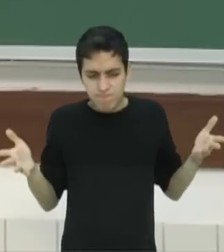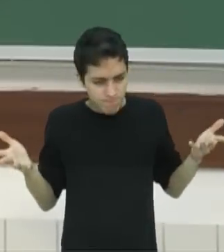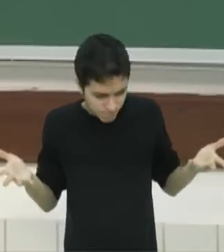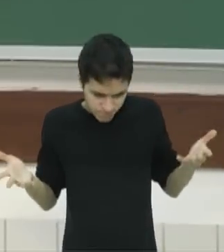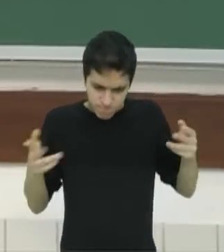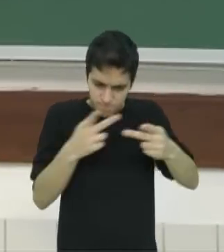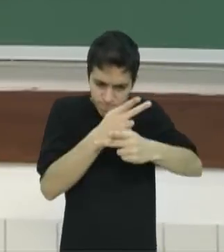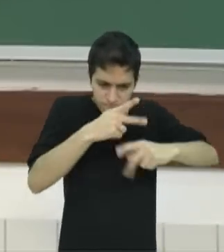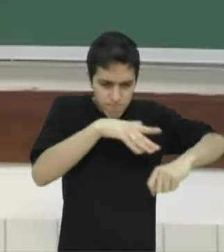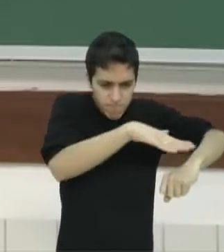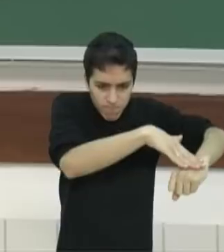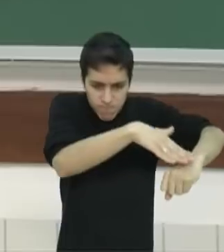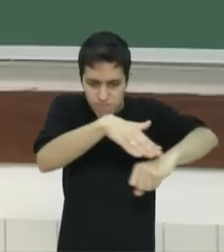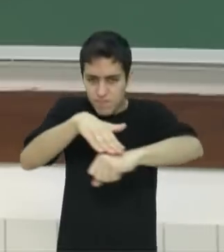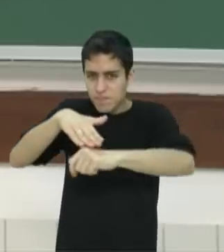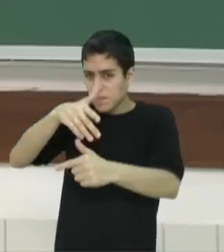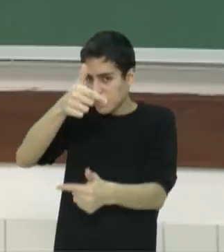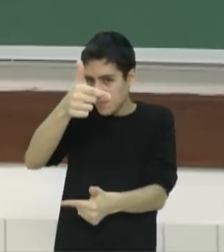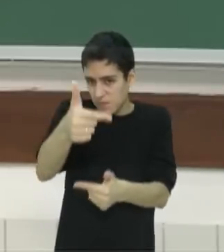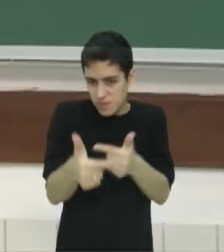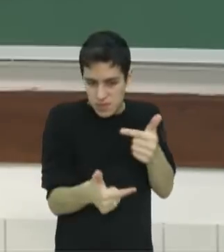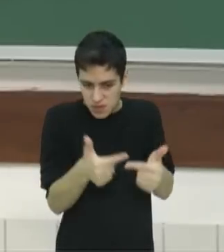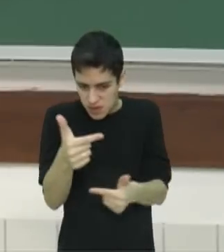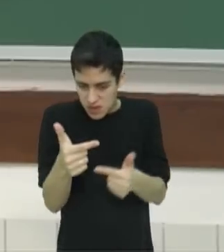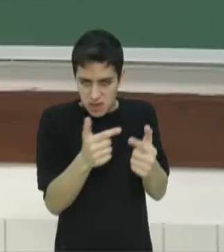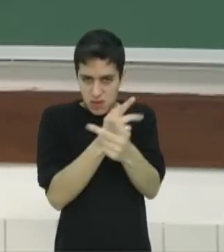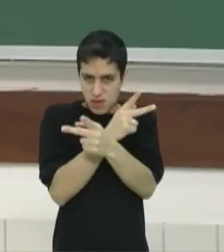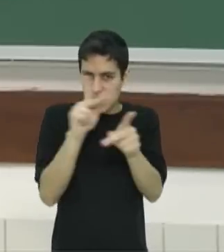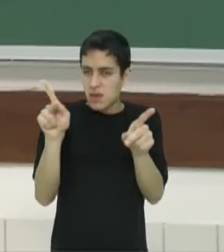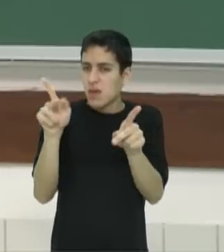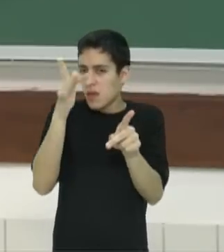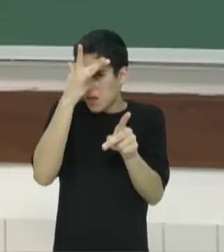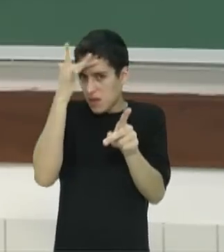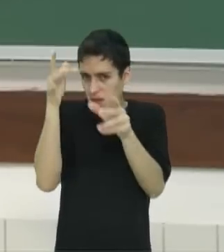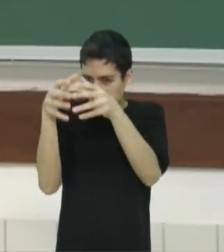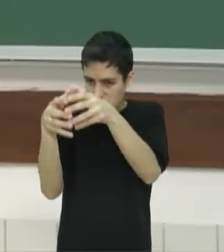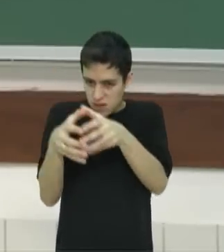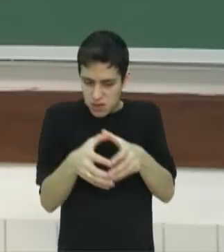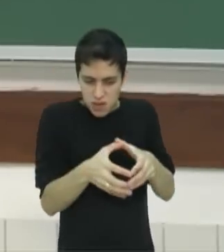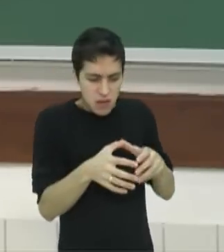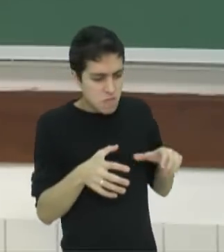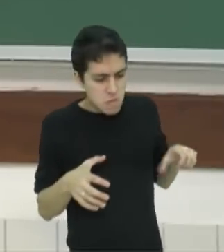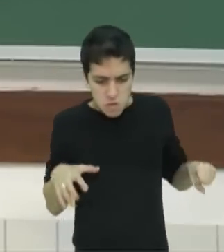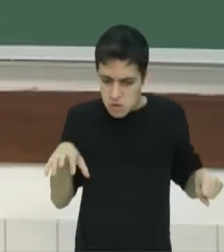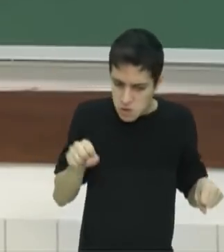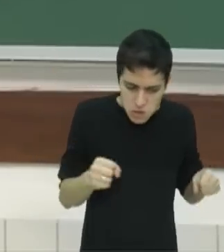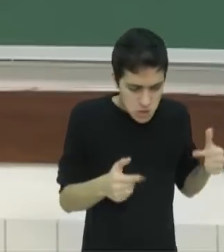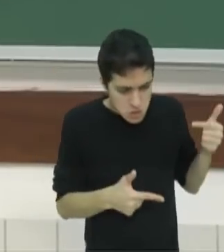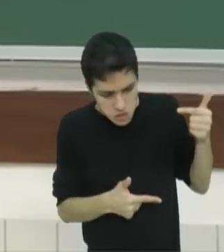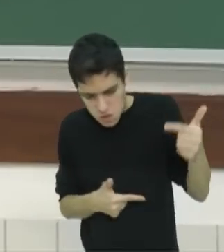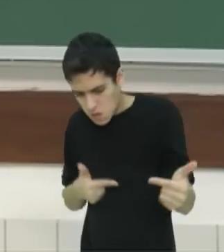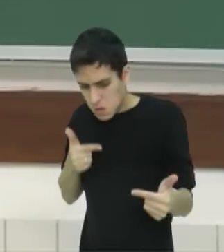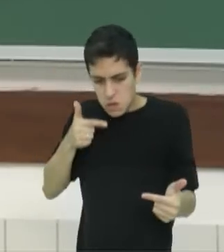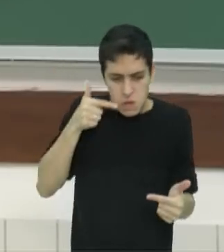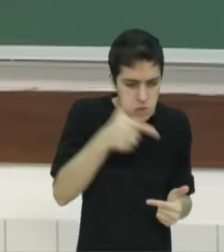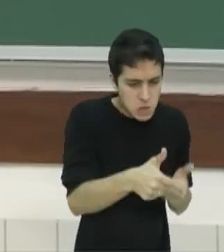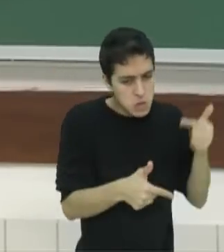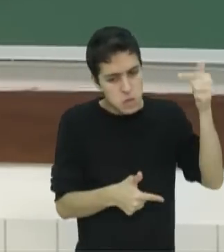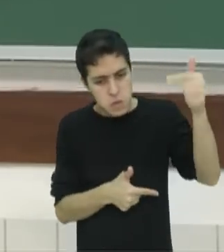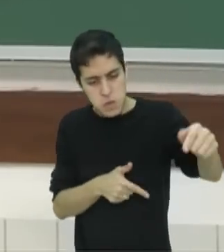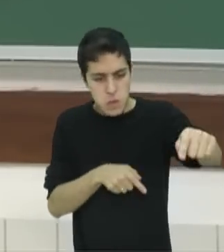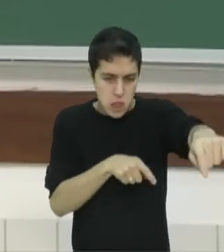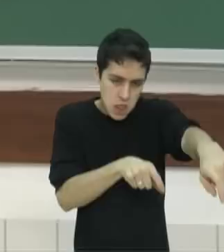administração e trabalho da terra, da sua fazenda, a esses imigrantes, que se tornam colonos, ou seja, trabalhadores dessas